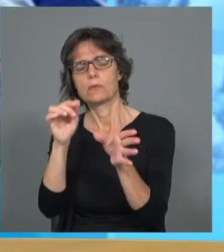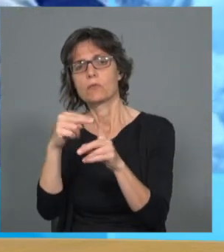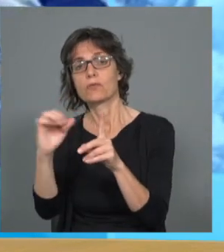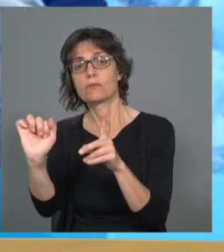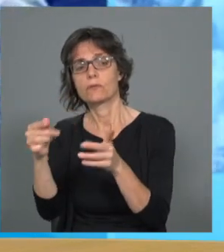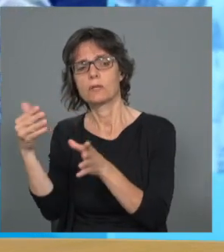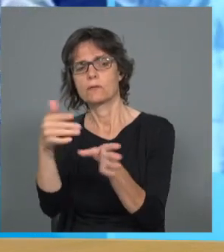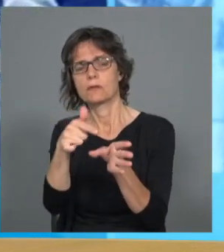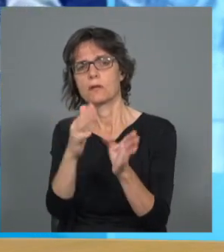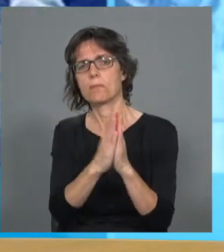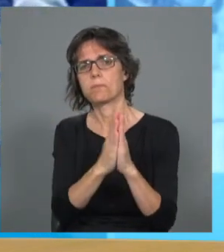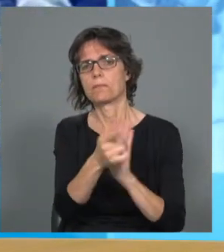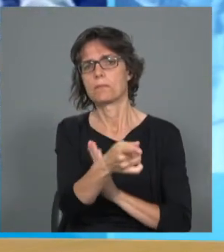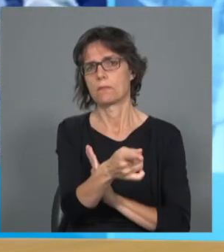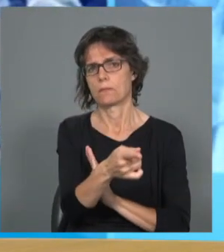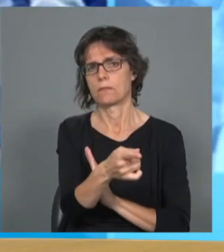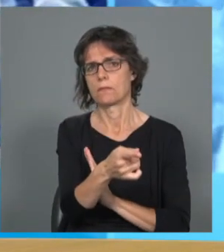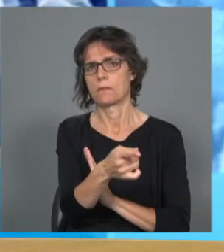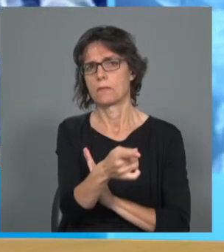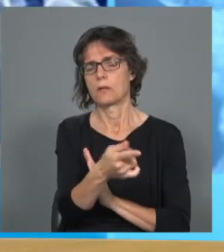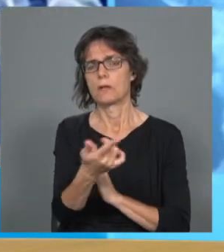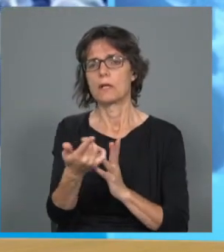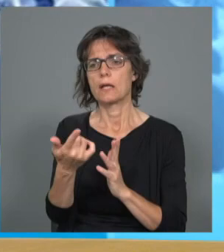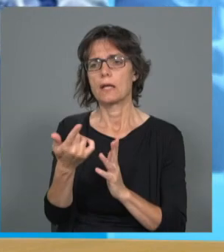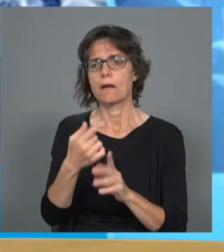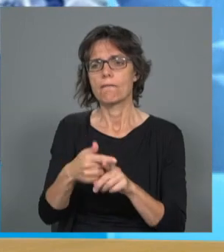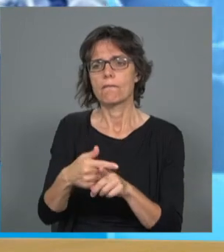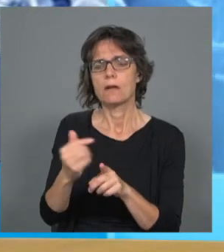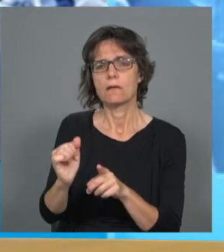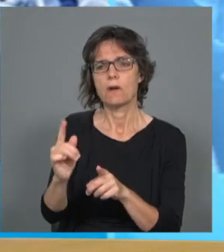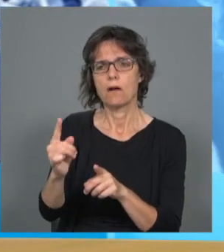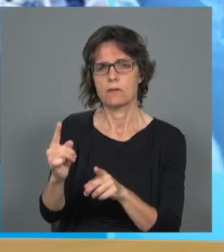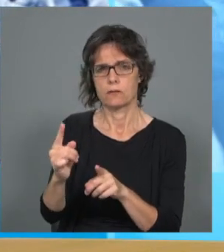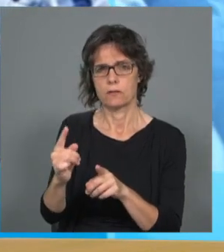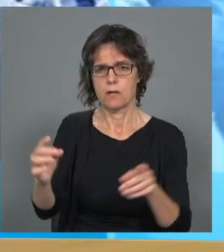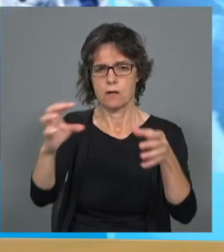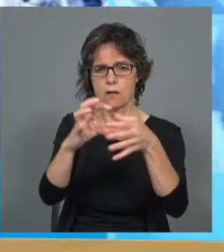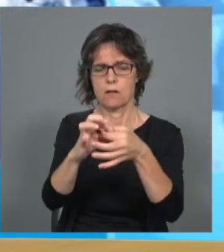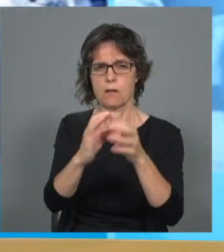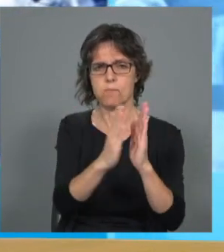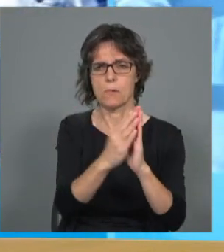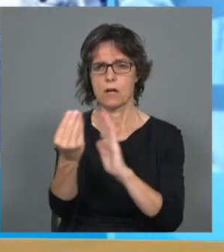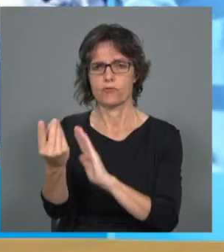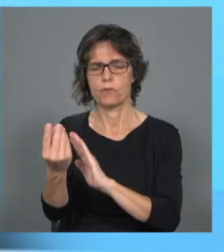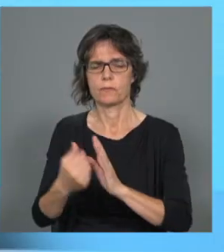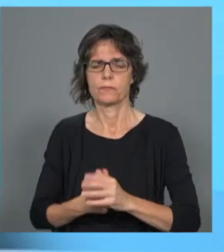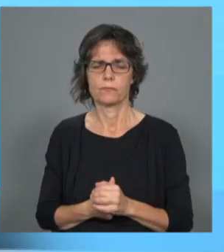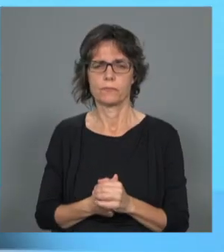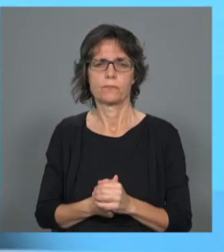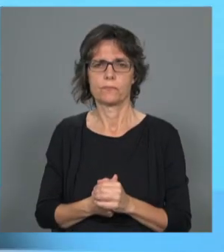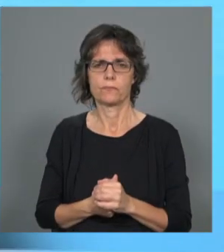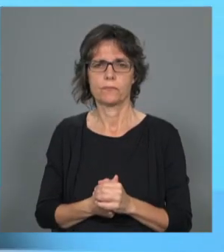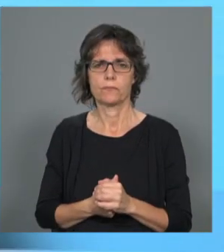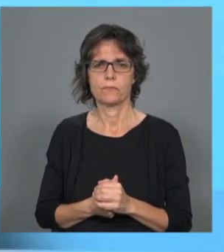em o explorar, em o trabalhar, em o tornar uma realidade para todos, não é? E a comunicação deste fenómeno